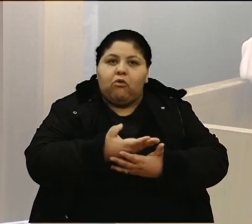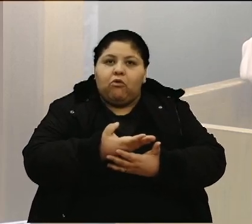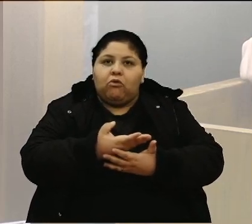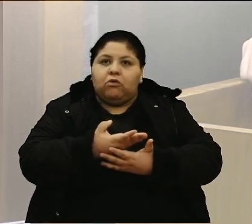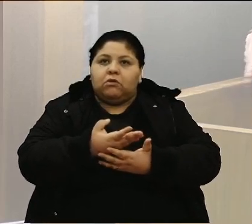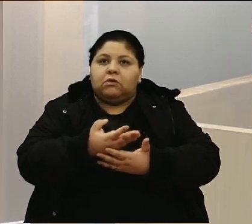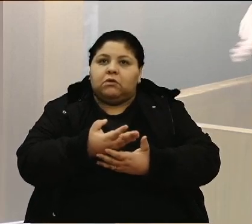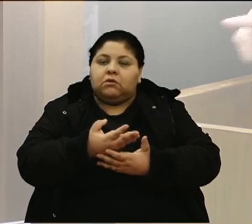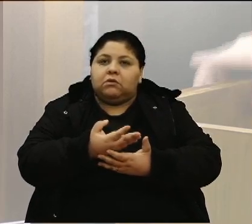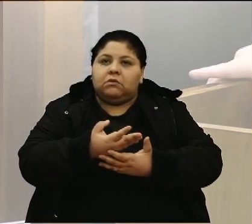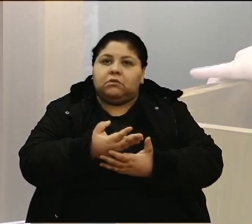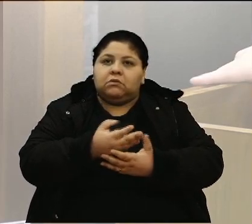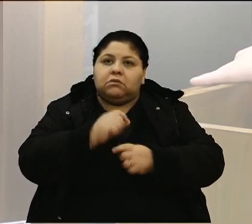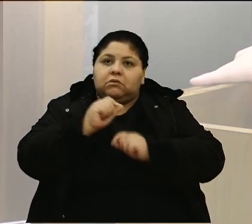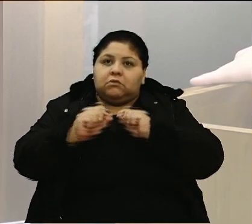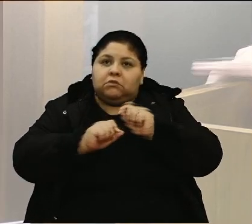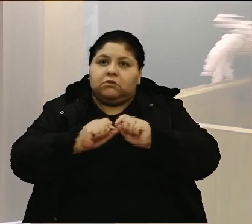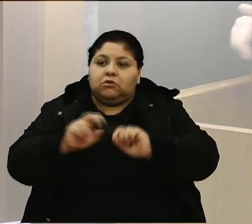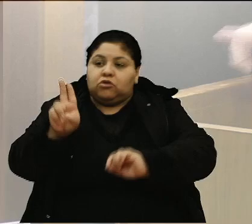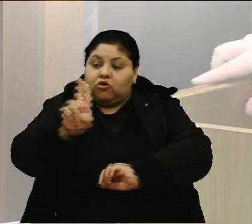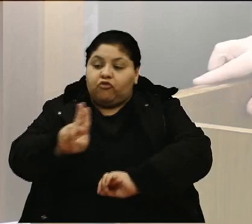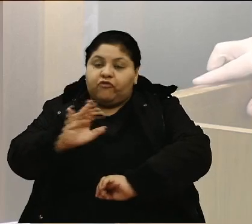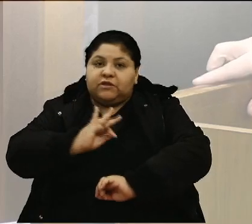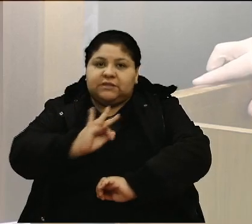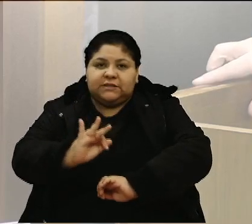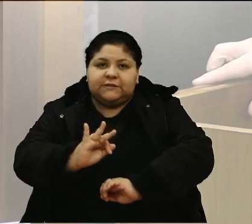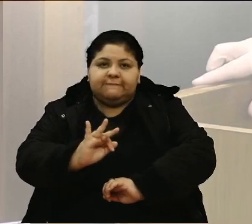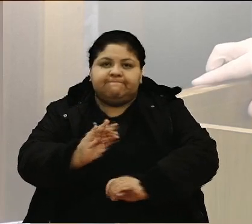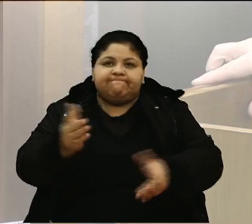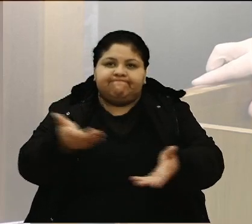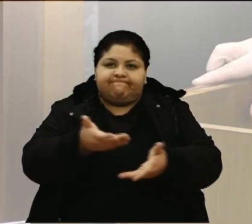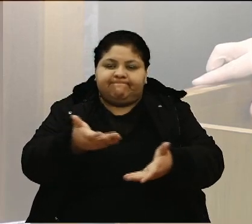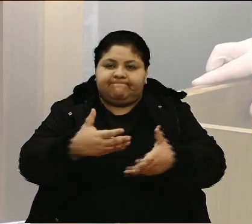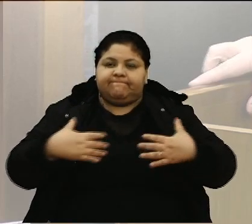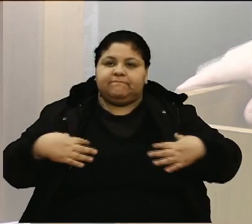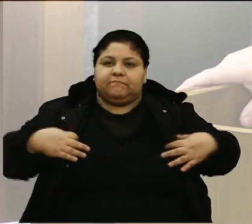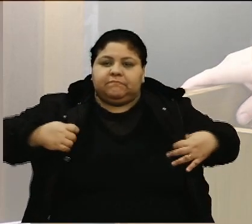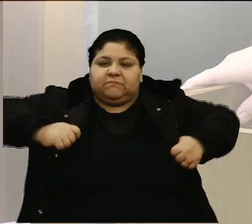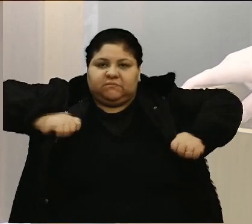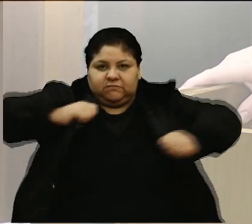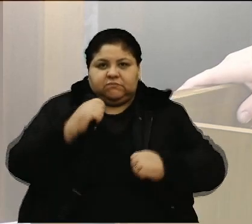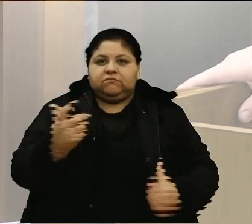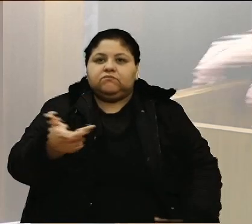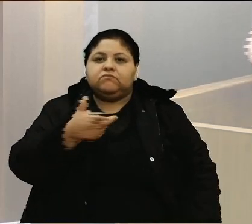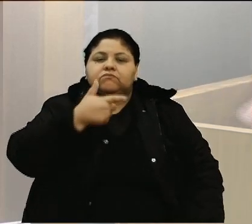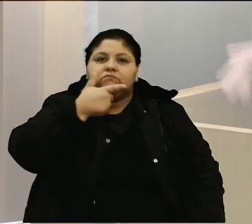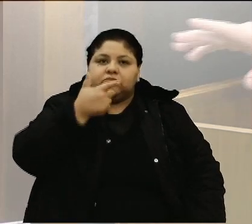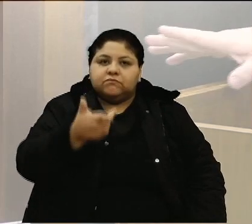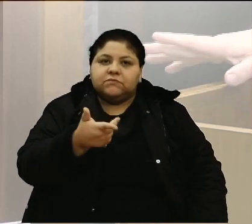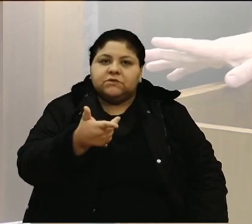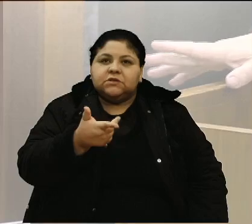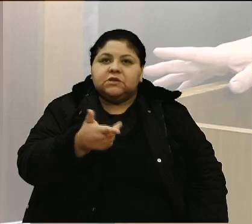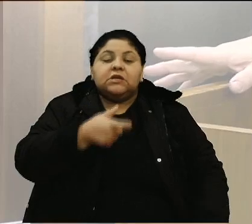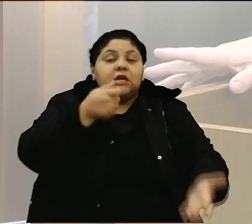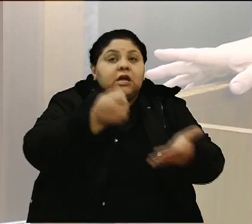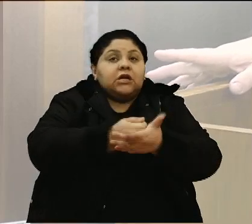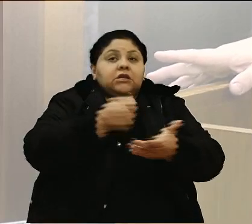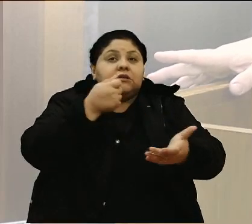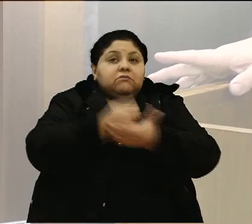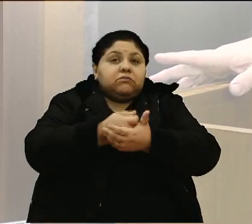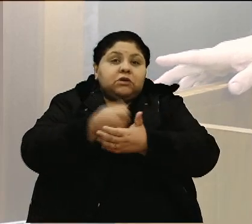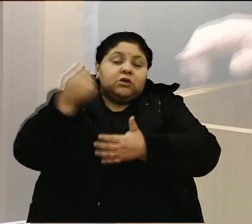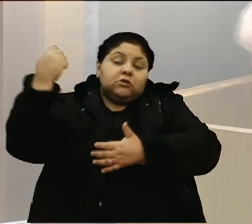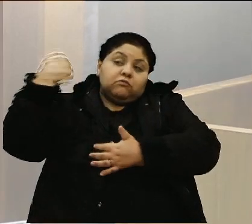ruim. No que tange à Universidade Federal, aqui fazer um registro, essa é uma luta de longa